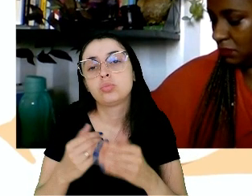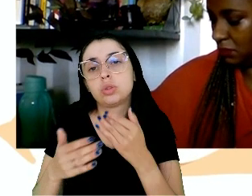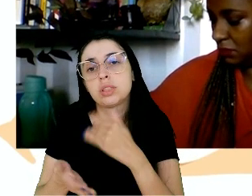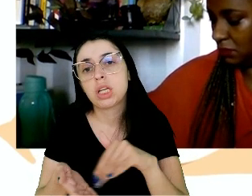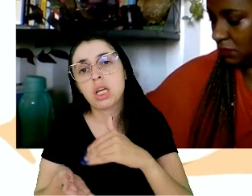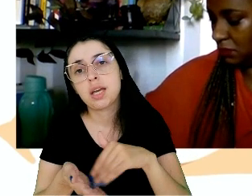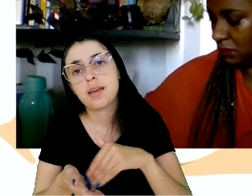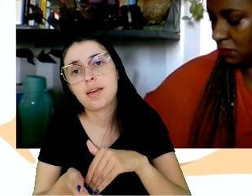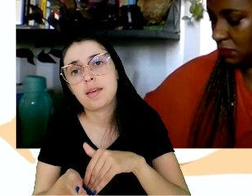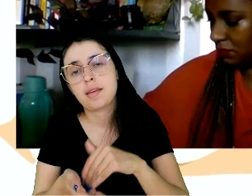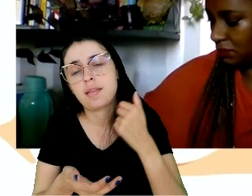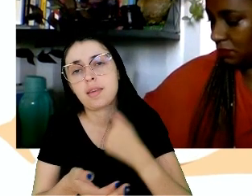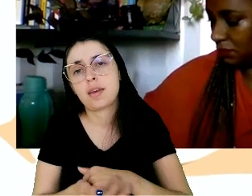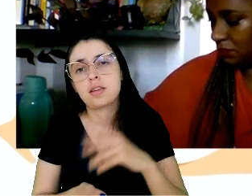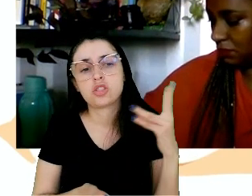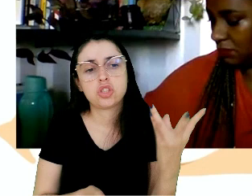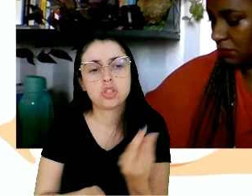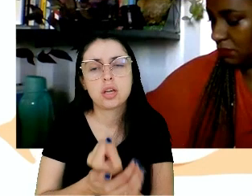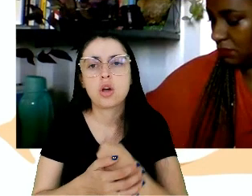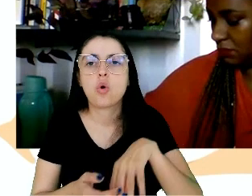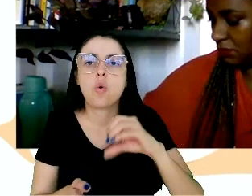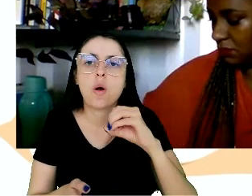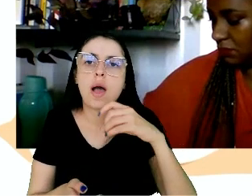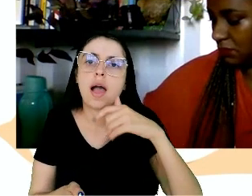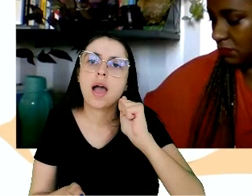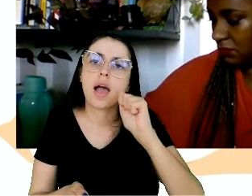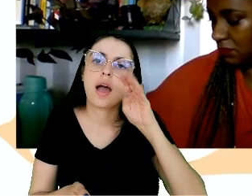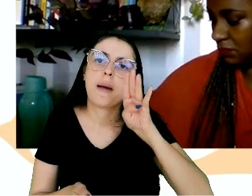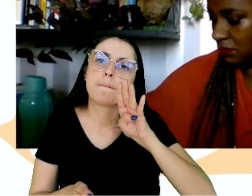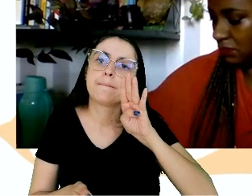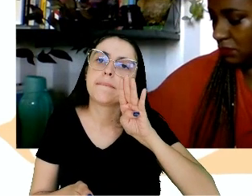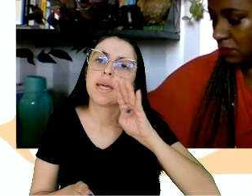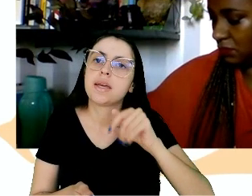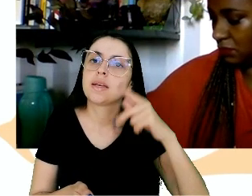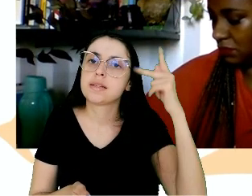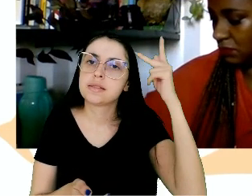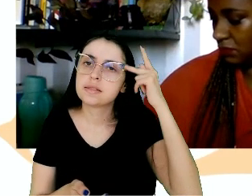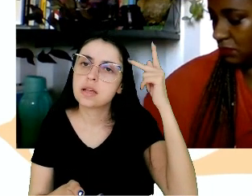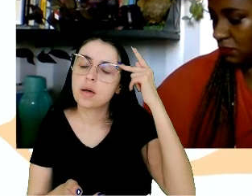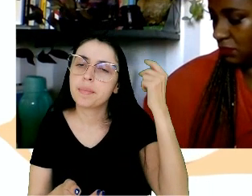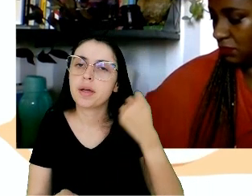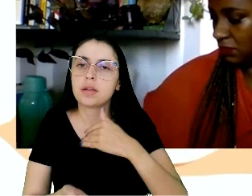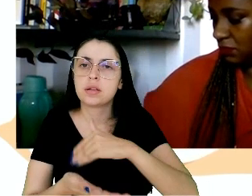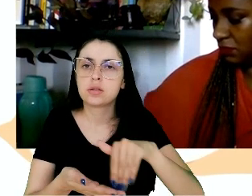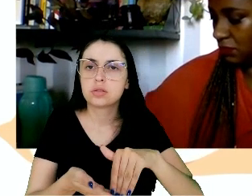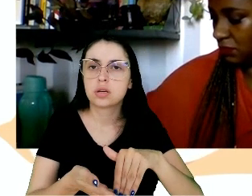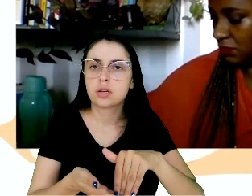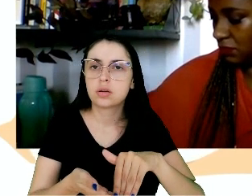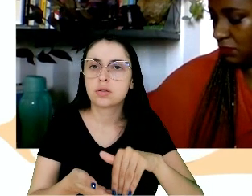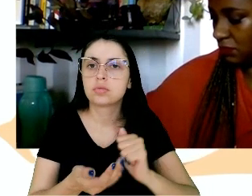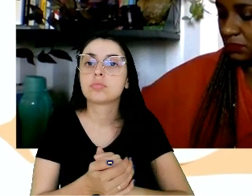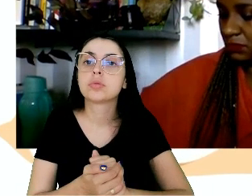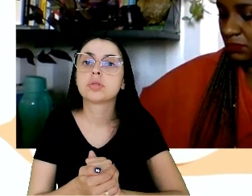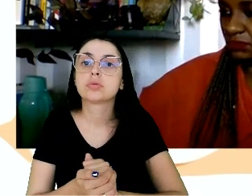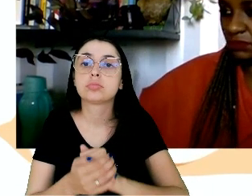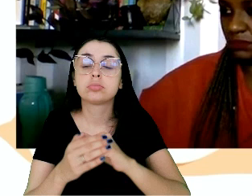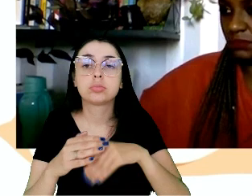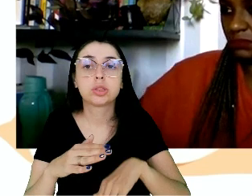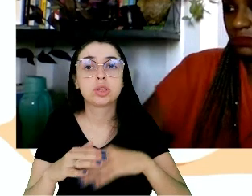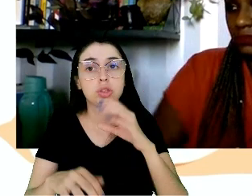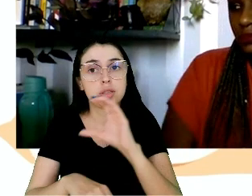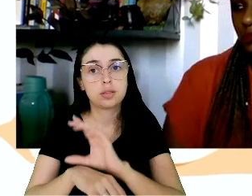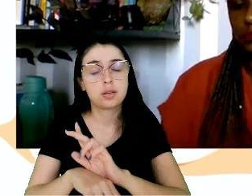Igualdade Racial da OAB Seccional São Paulo, secretária-geral da Comissão de Graduação, Pós-Graduação